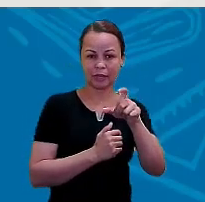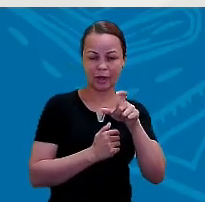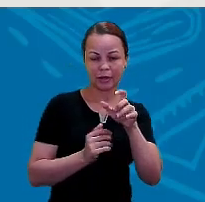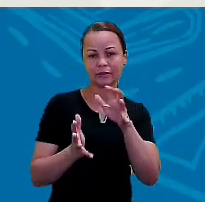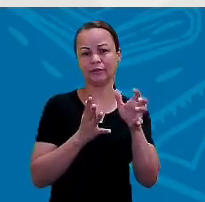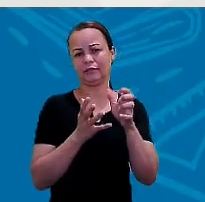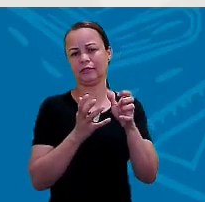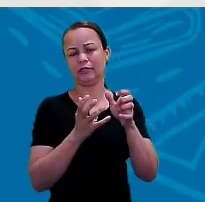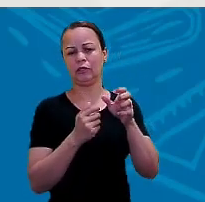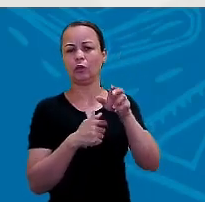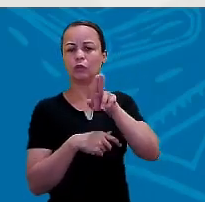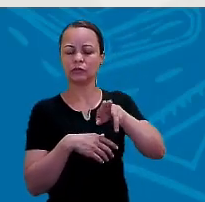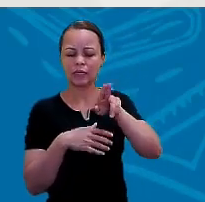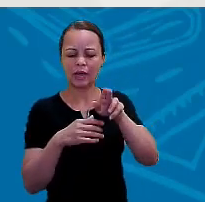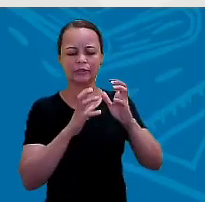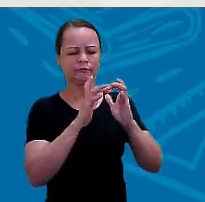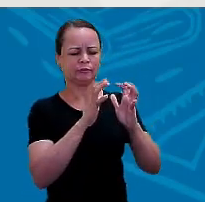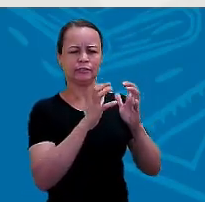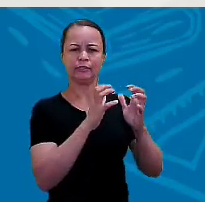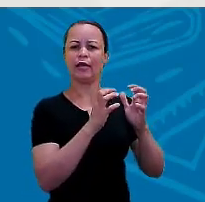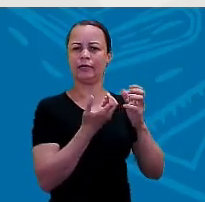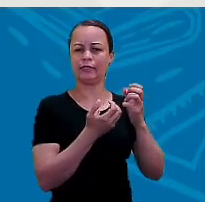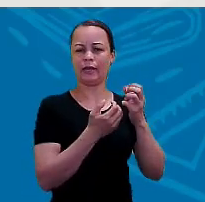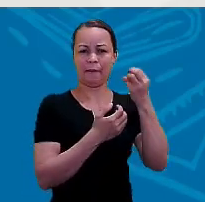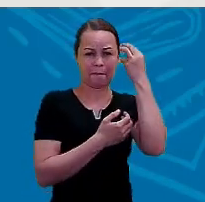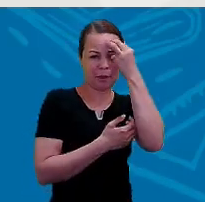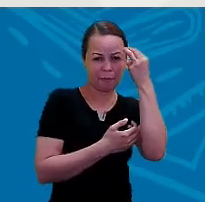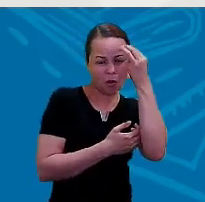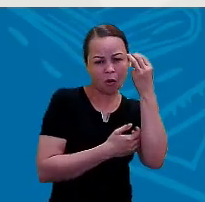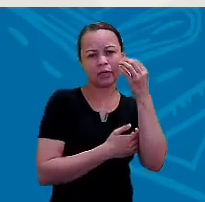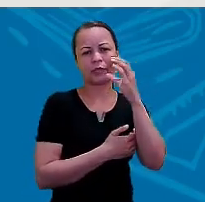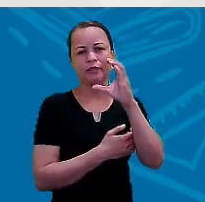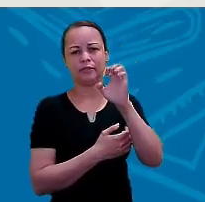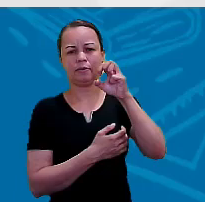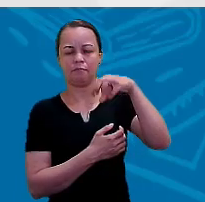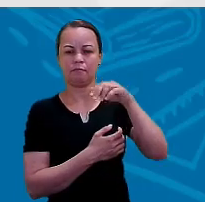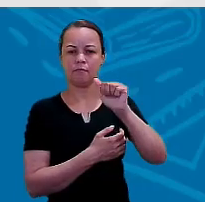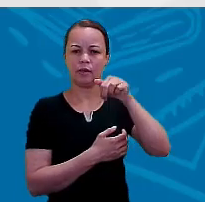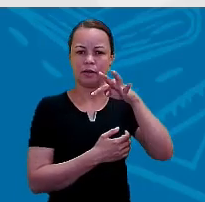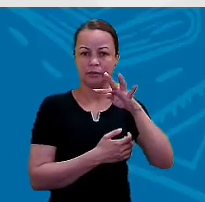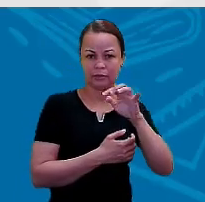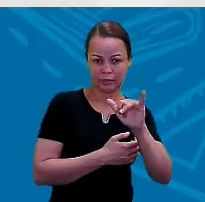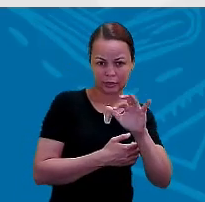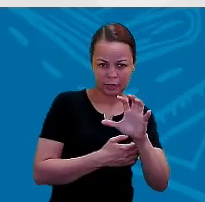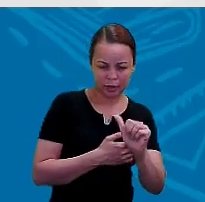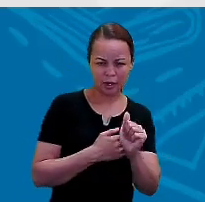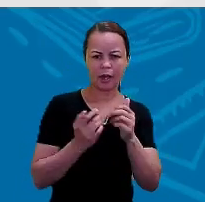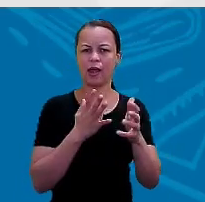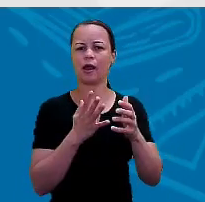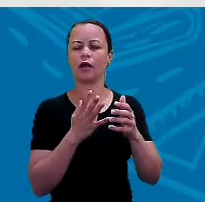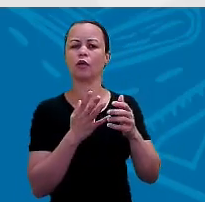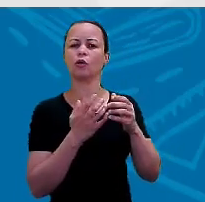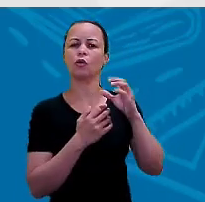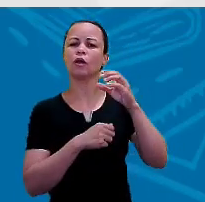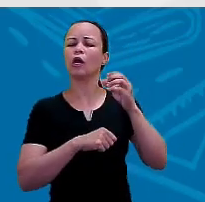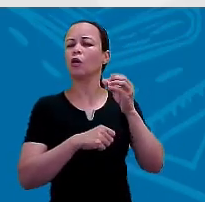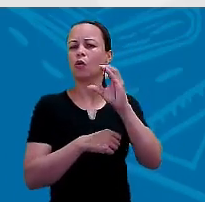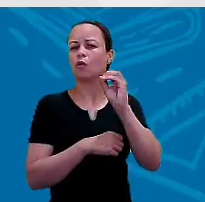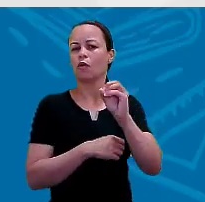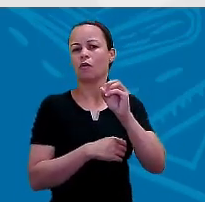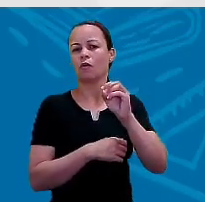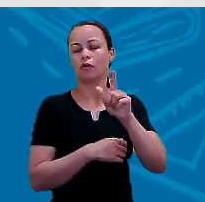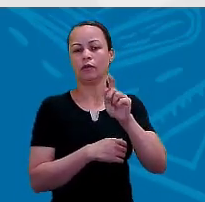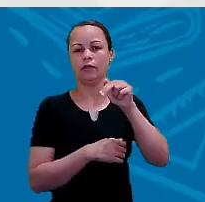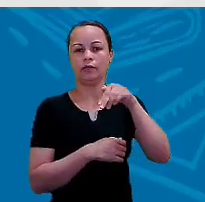regiões semânticas da memória semântica, da memória de trabalho, da memória cognitiva, da memória motora, da memória linguística.